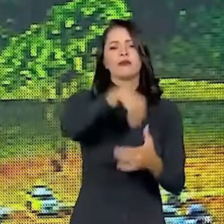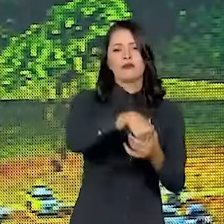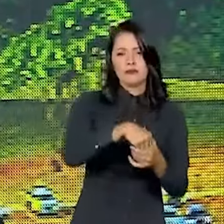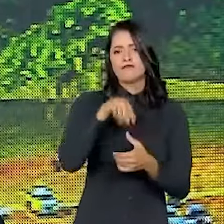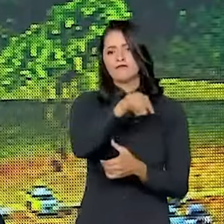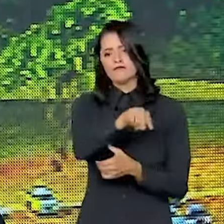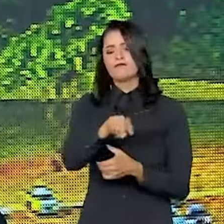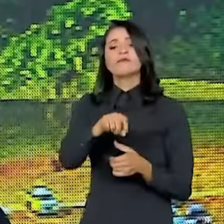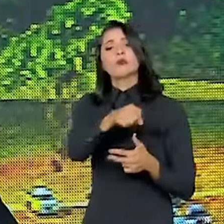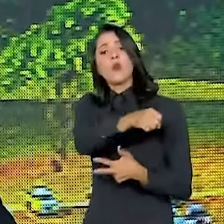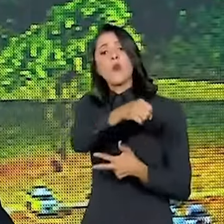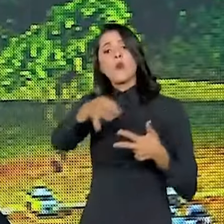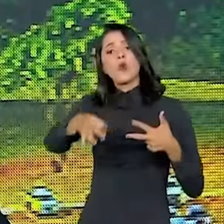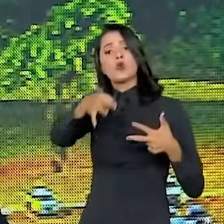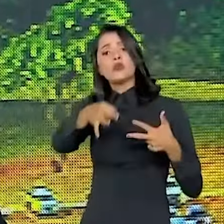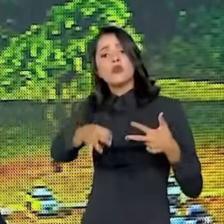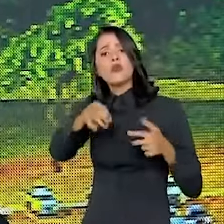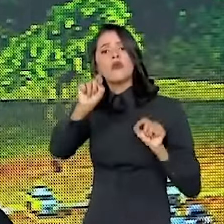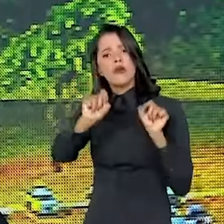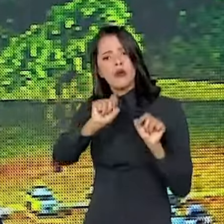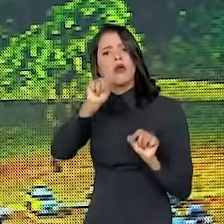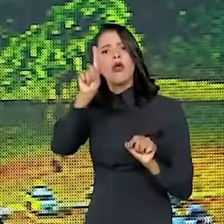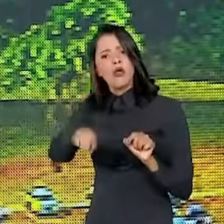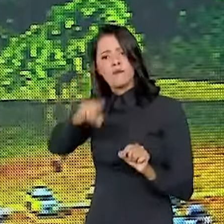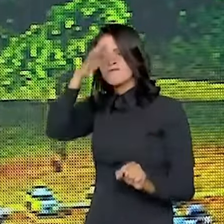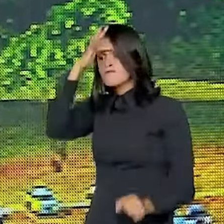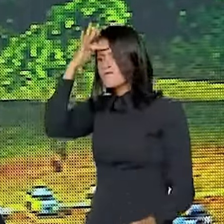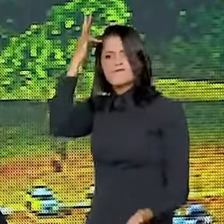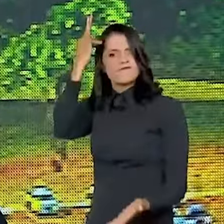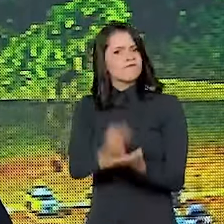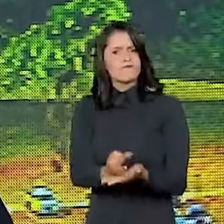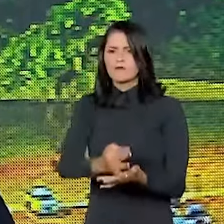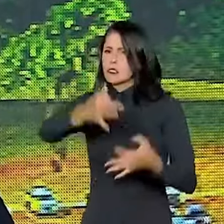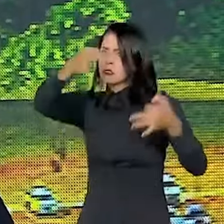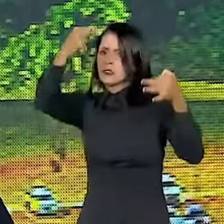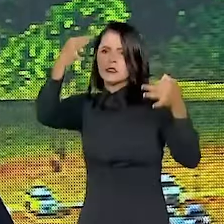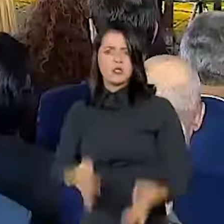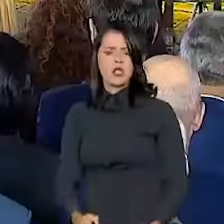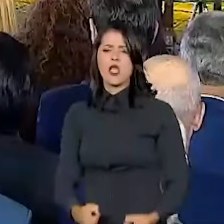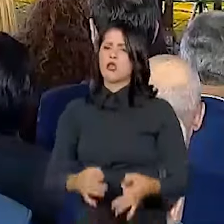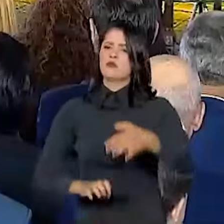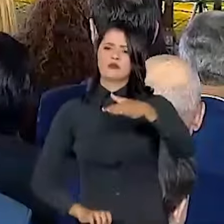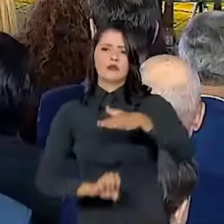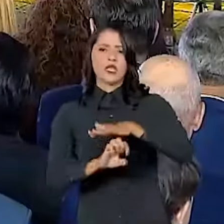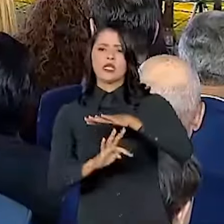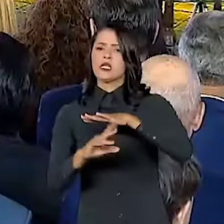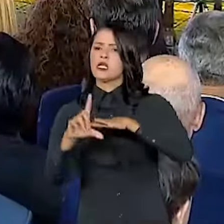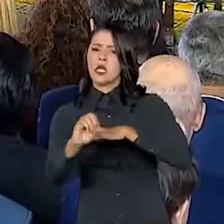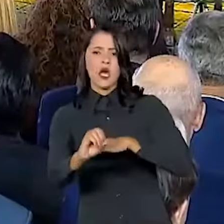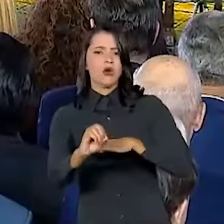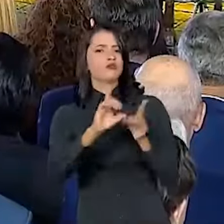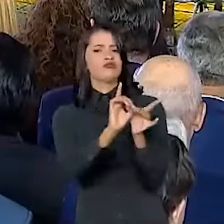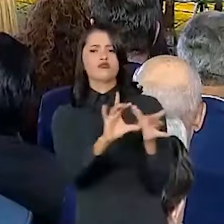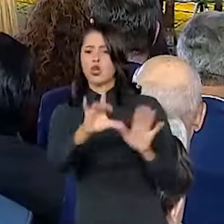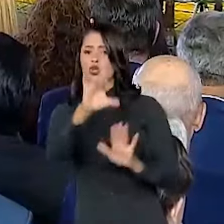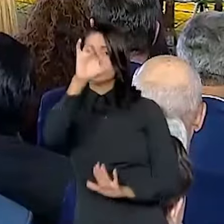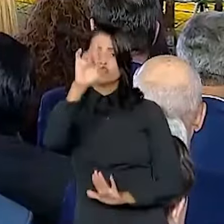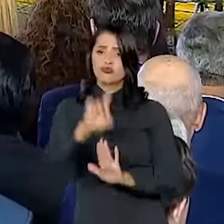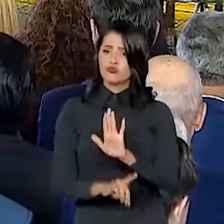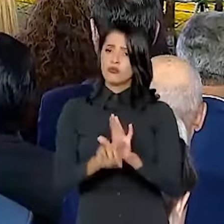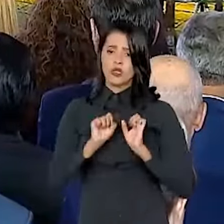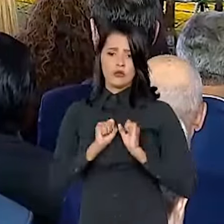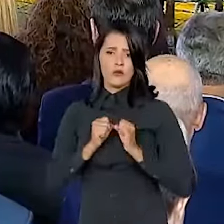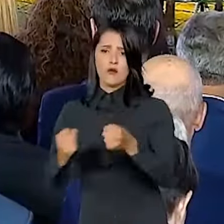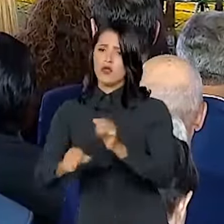é, principalmente, a fé inabalável no Estado Democrático de Direito e na defesa dos